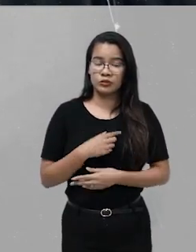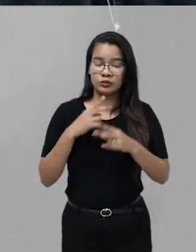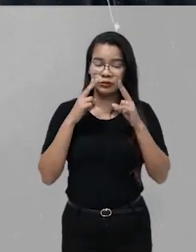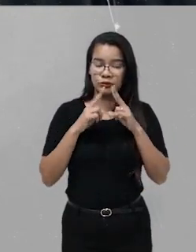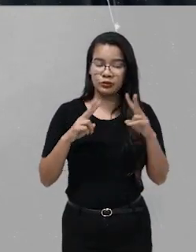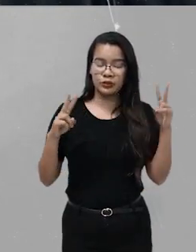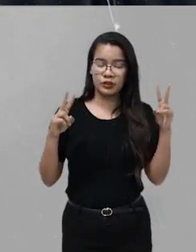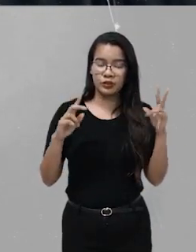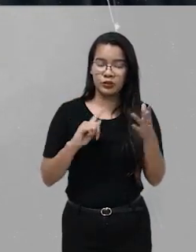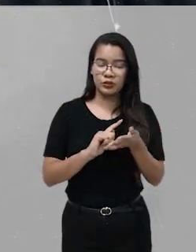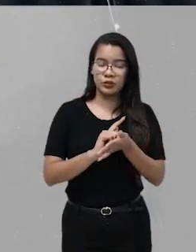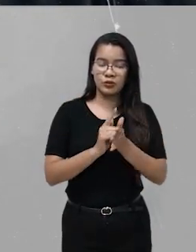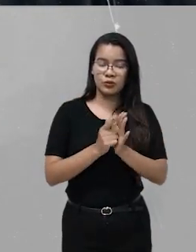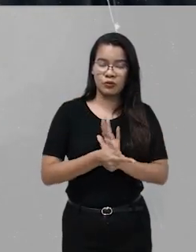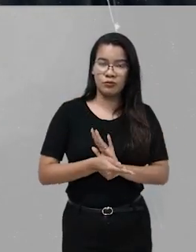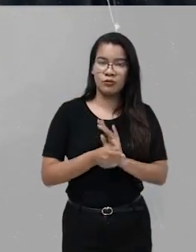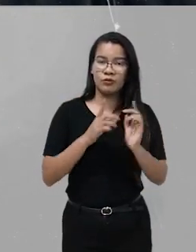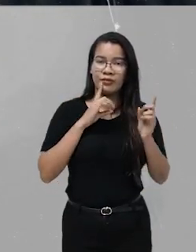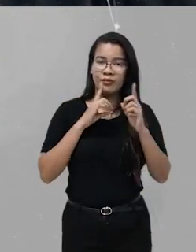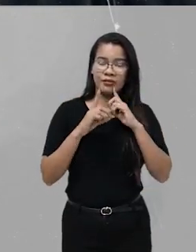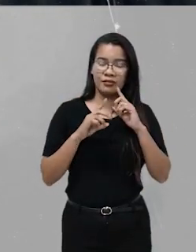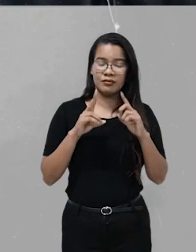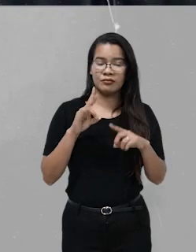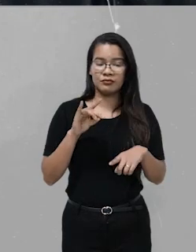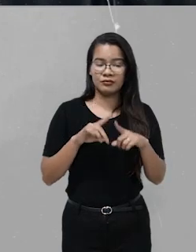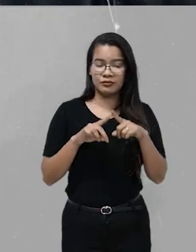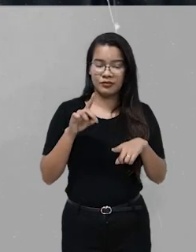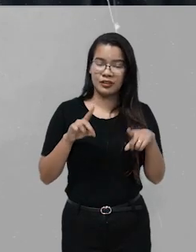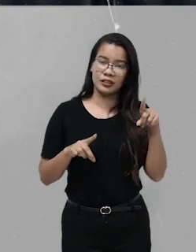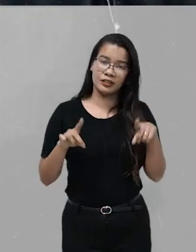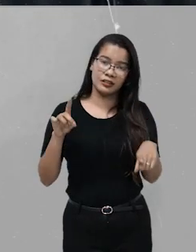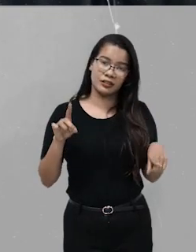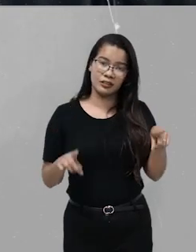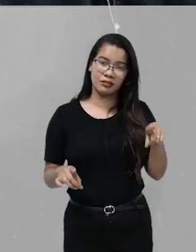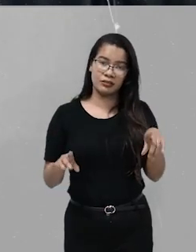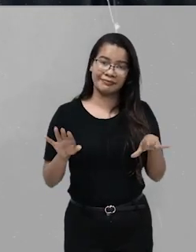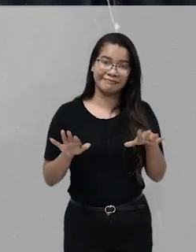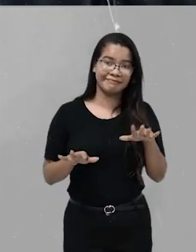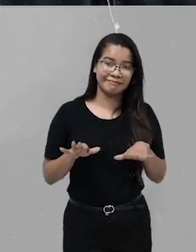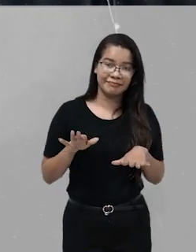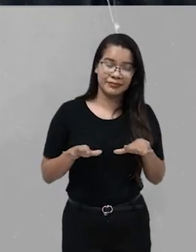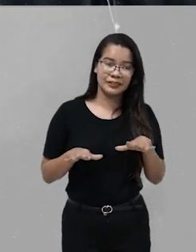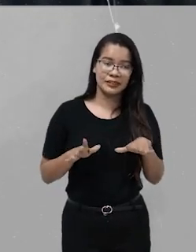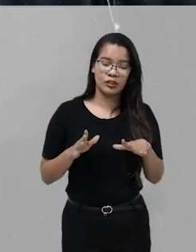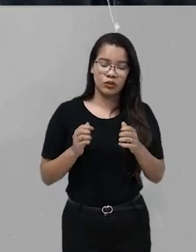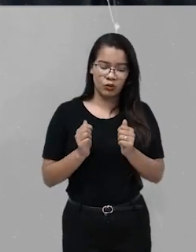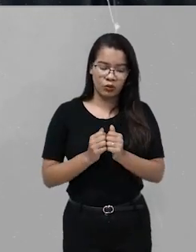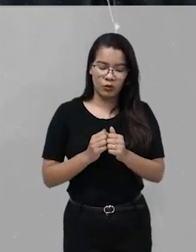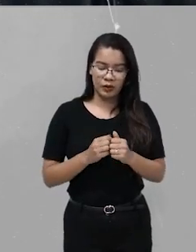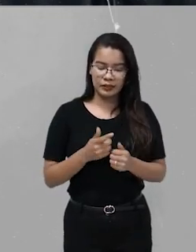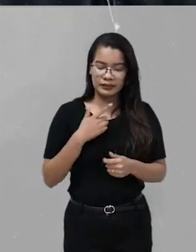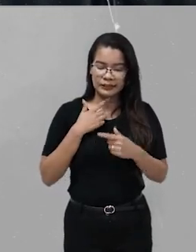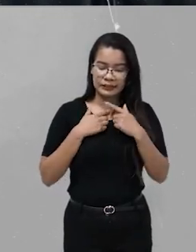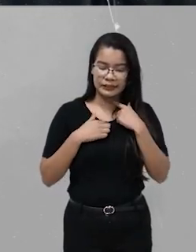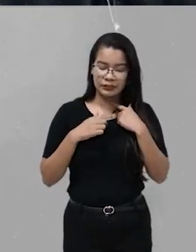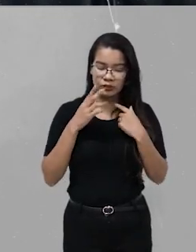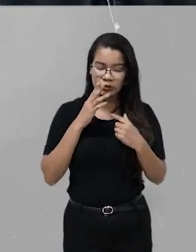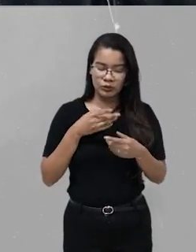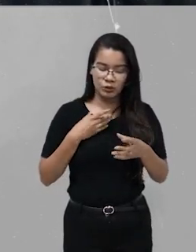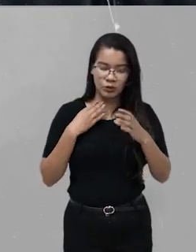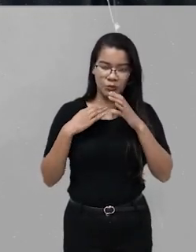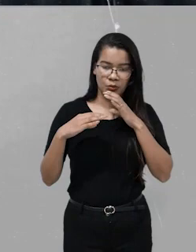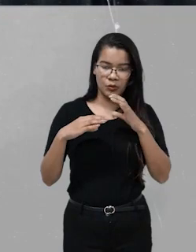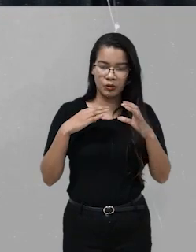os gêneros do discurso vão variar de acordo com a intenção comunicativa